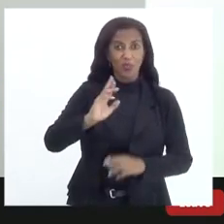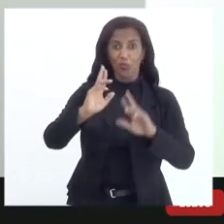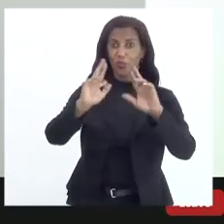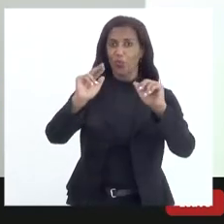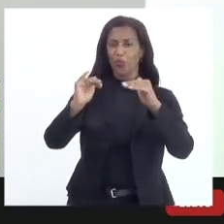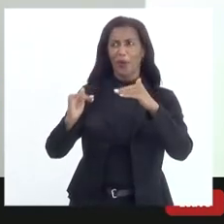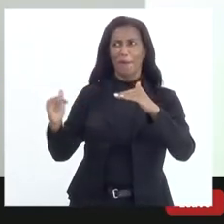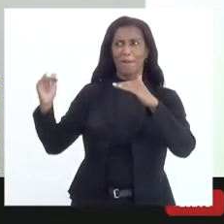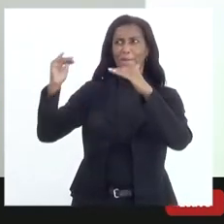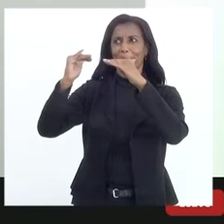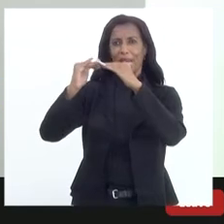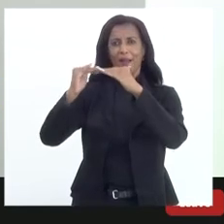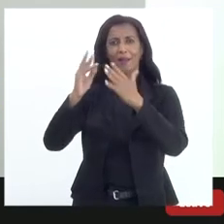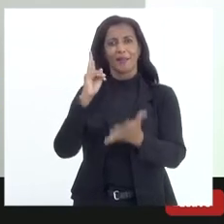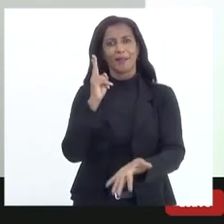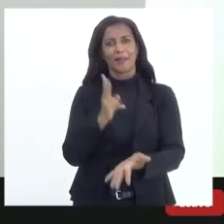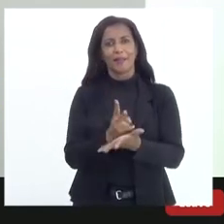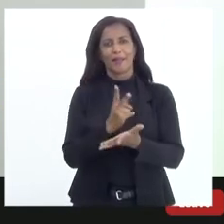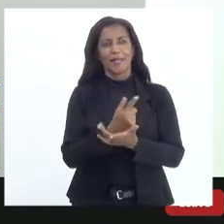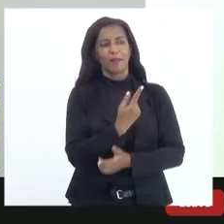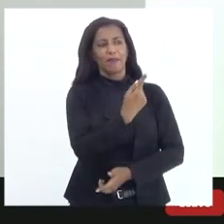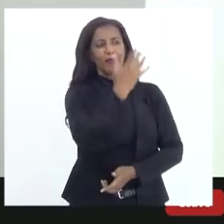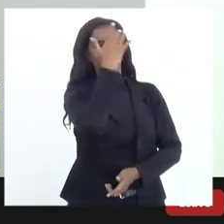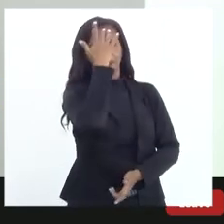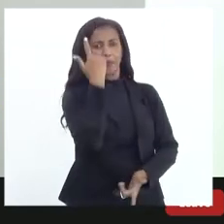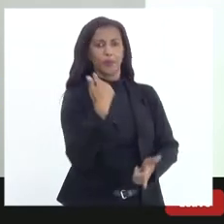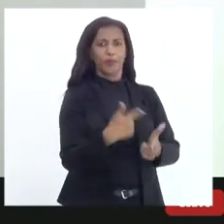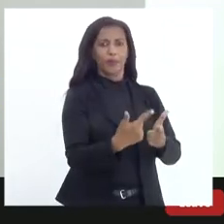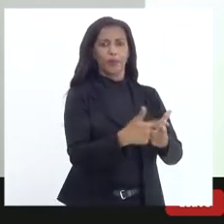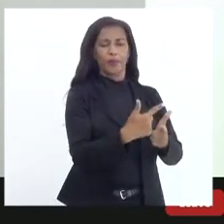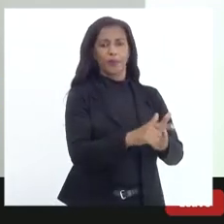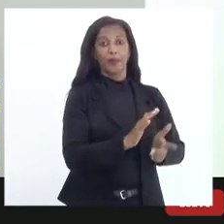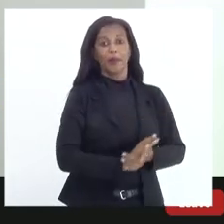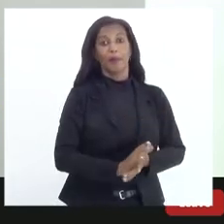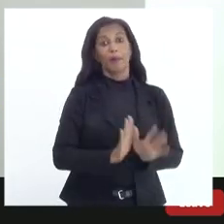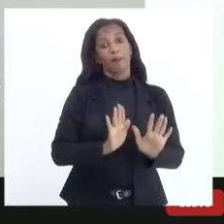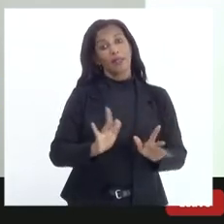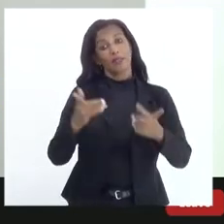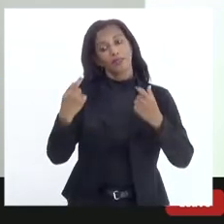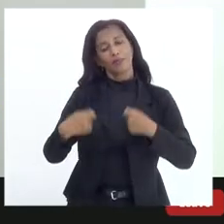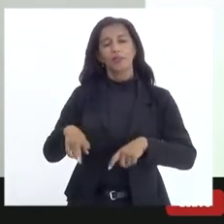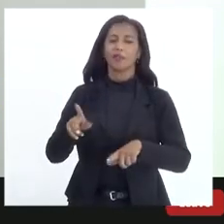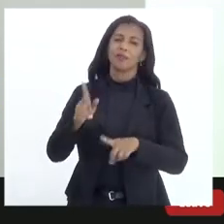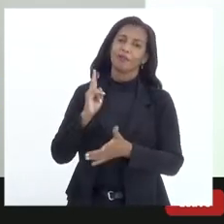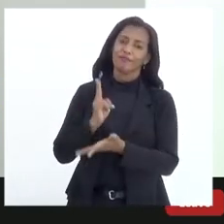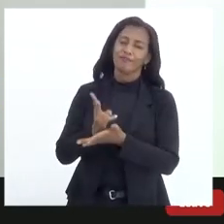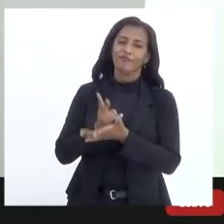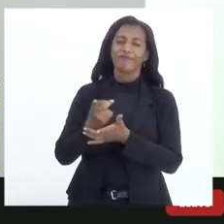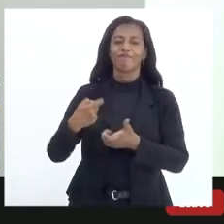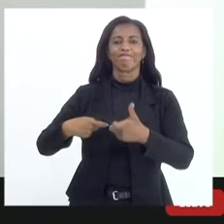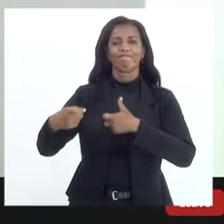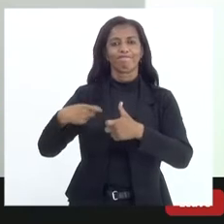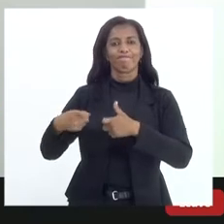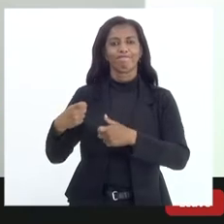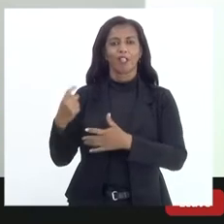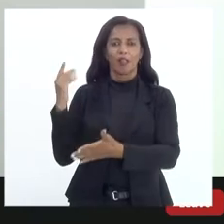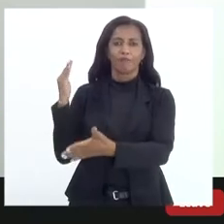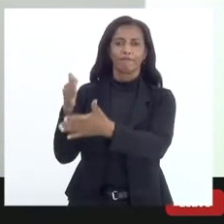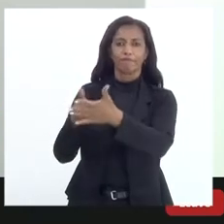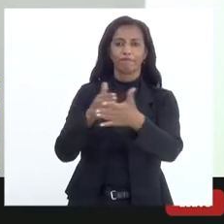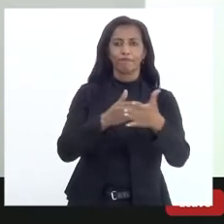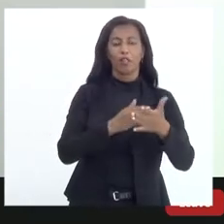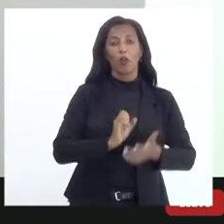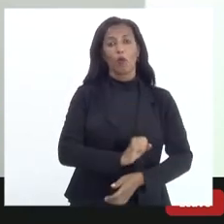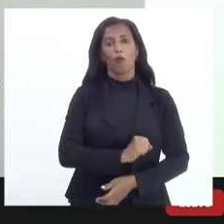porque sempre terão aqueles descontrolados de plantão. Mas a gente precisa continuar lutando e combatendo todo tipo